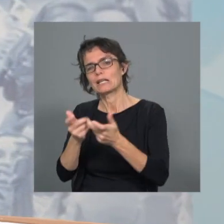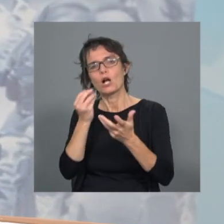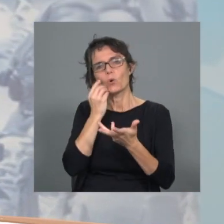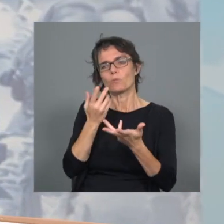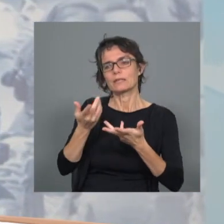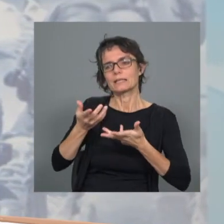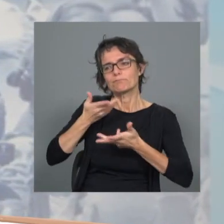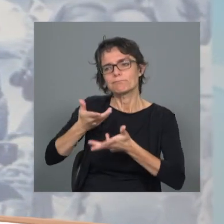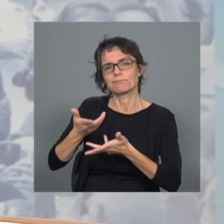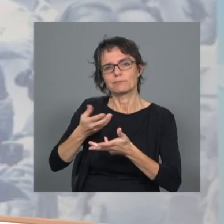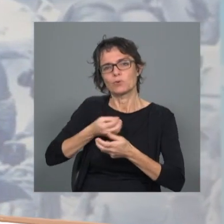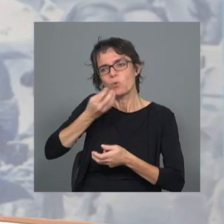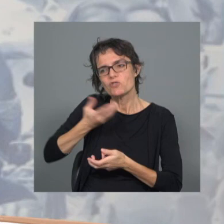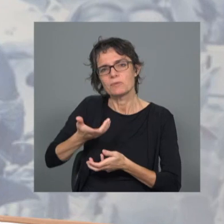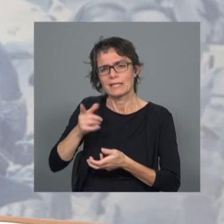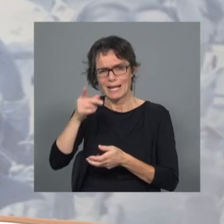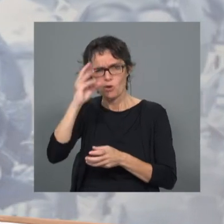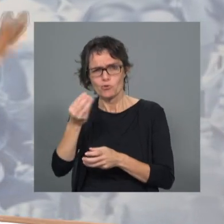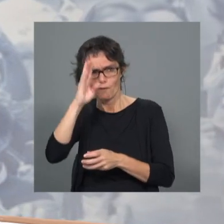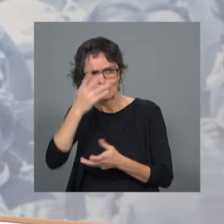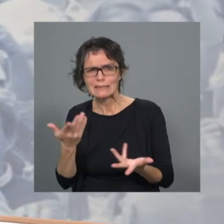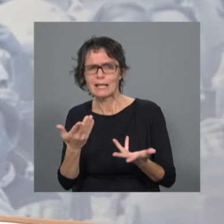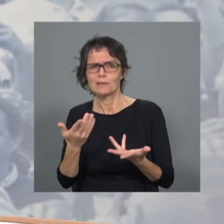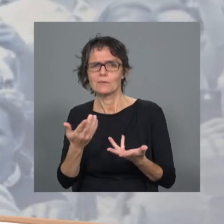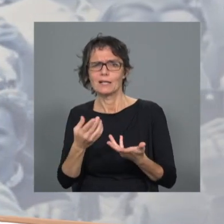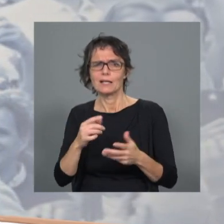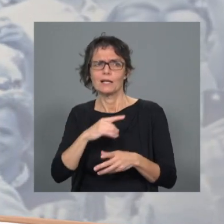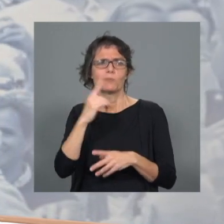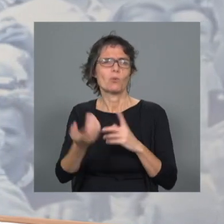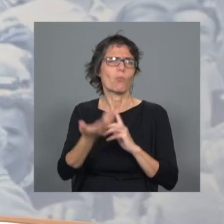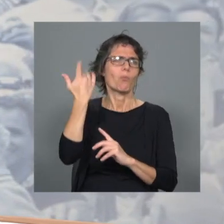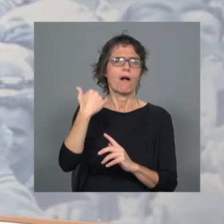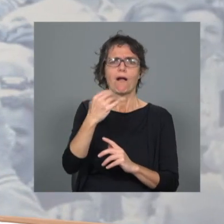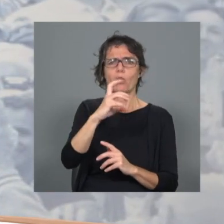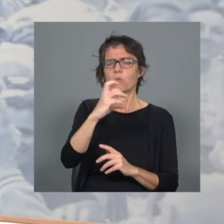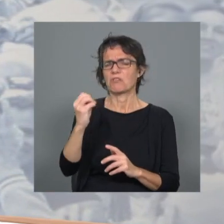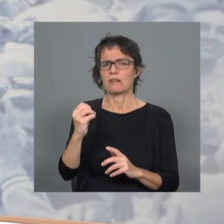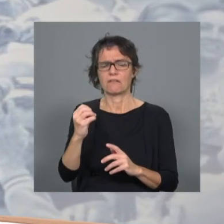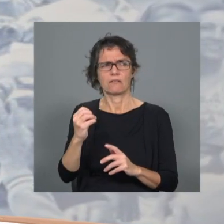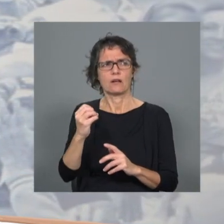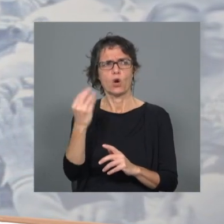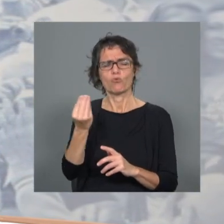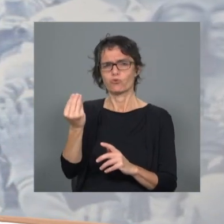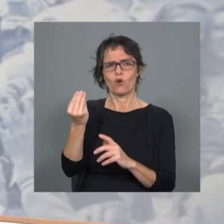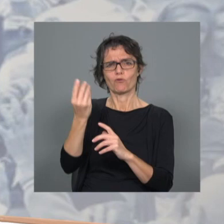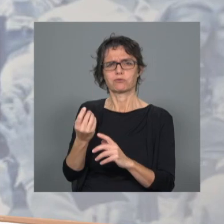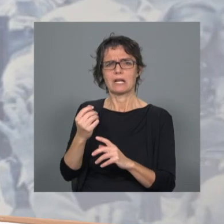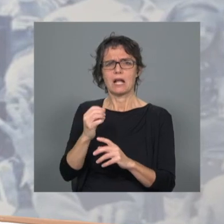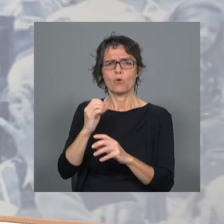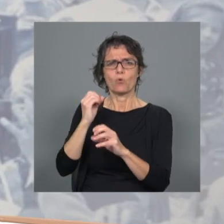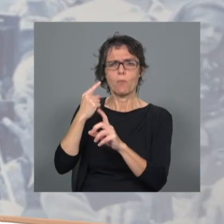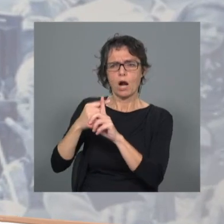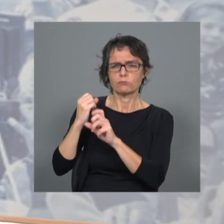real noção do que significou nos anos 80 uns jovens que carregavam uma cruz que passou pelo mundo